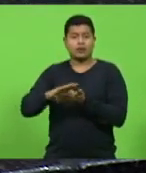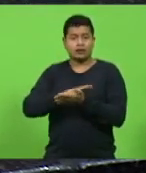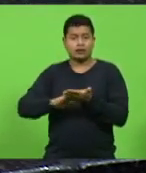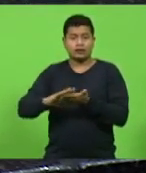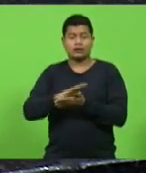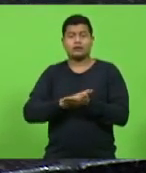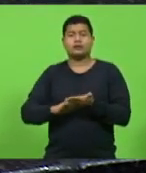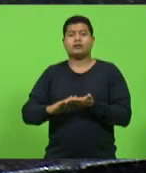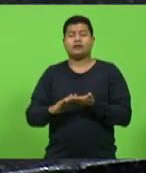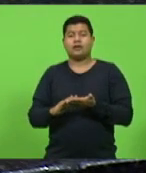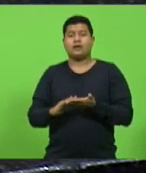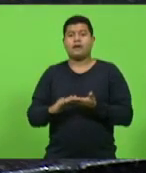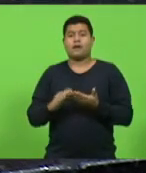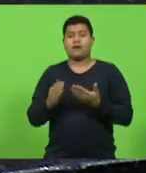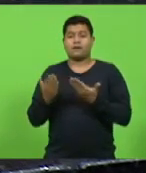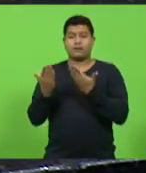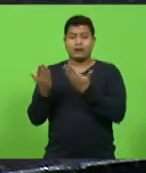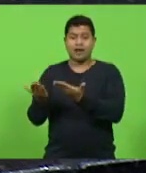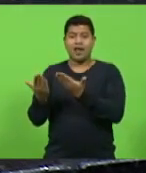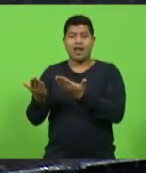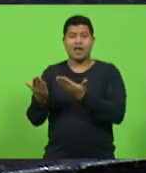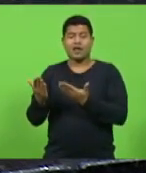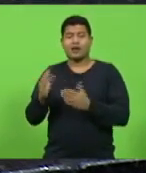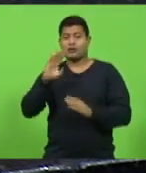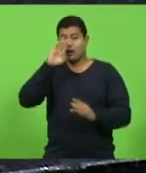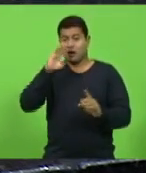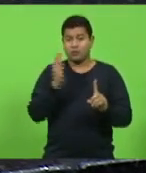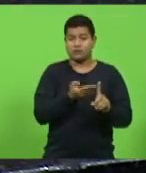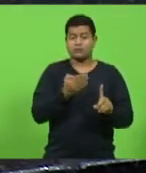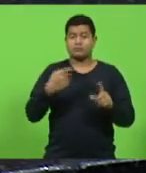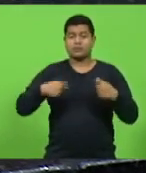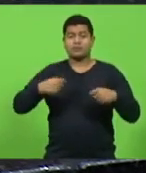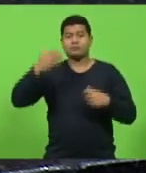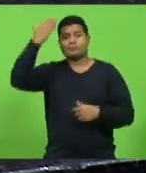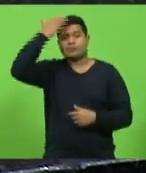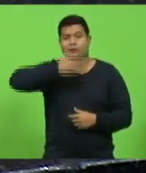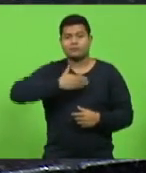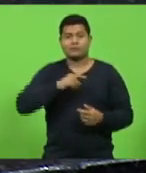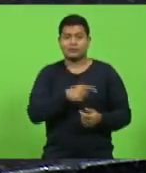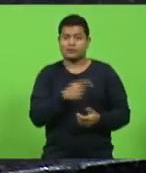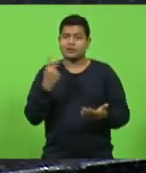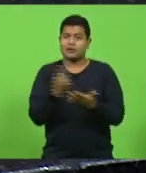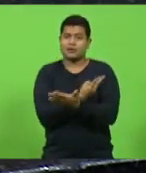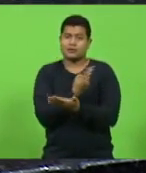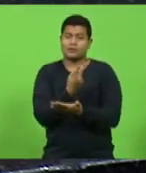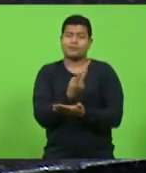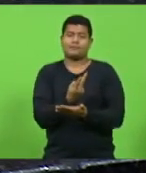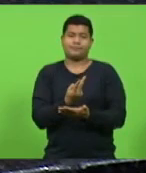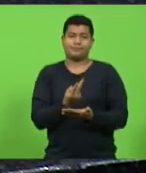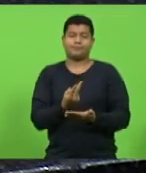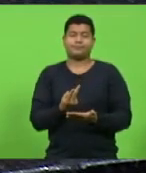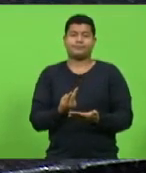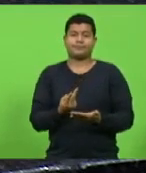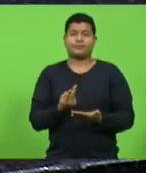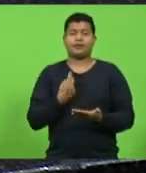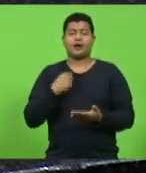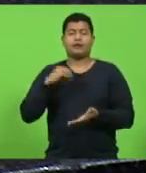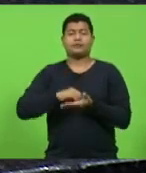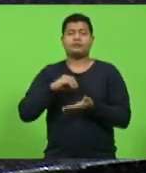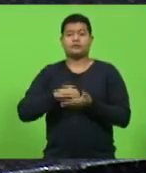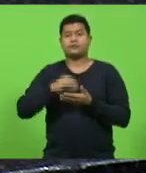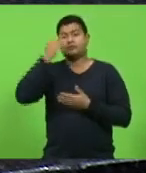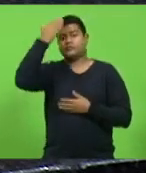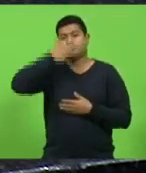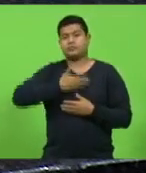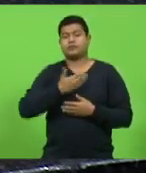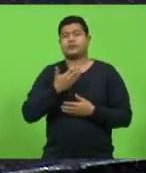a quem acusa provar a culpa. Para além da esfera penal, não há como negar que a falta de provas de um crime, em qualquer que